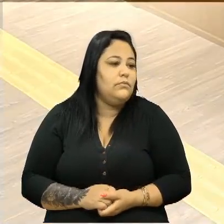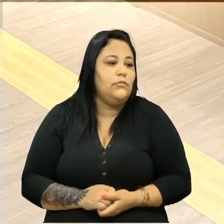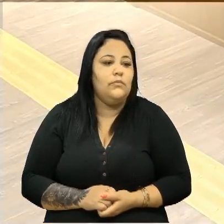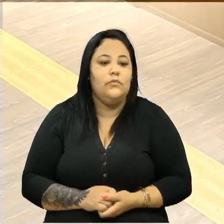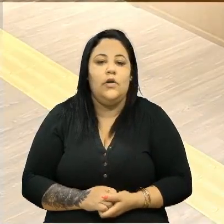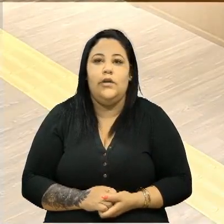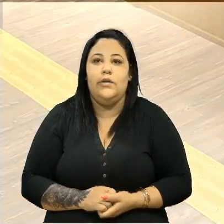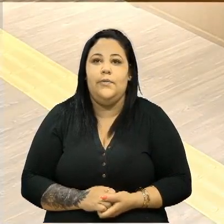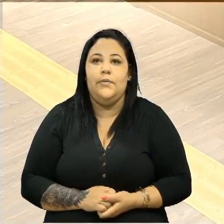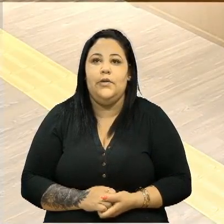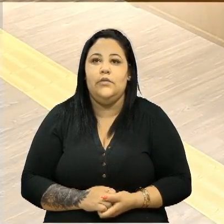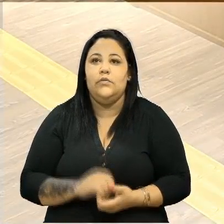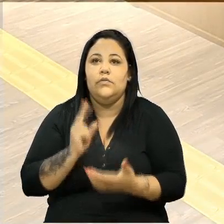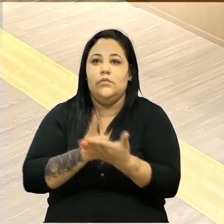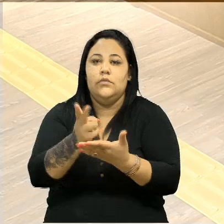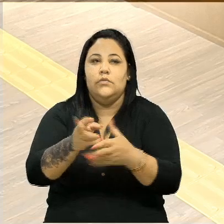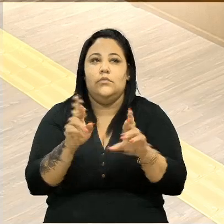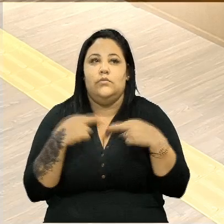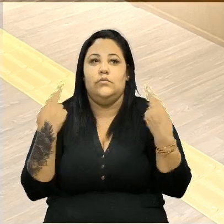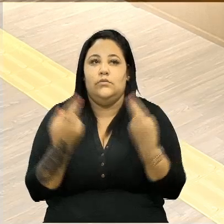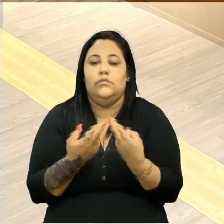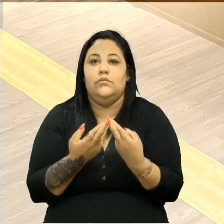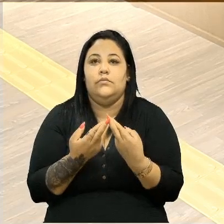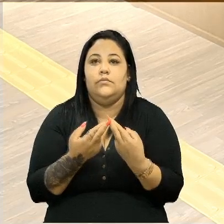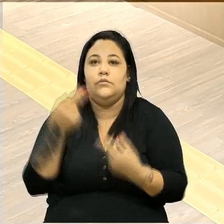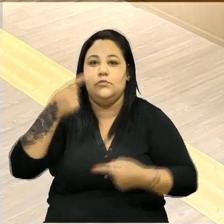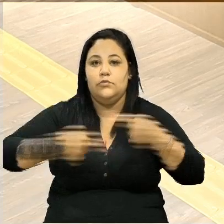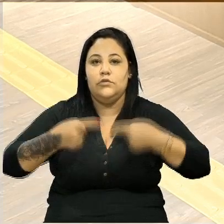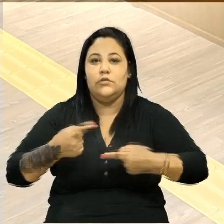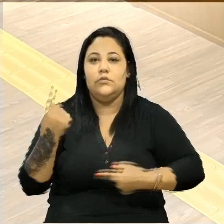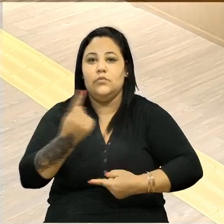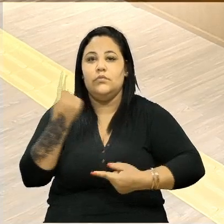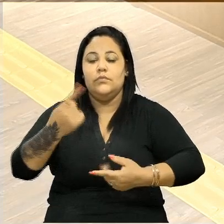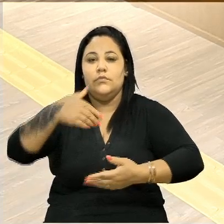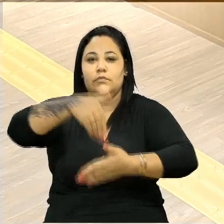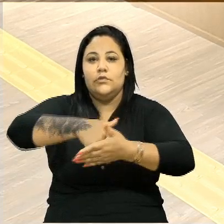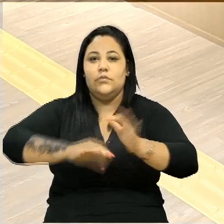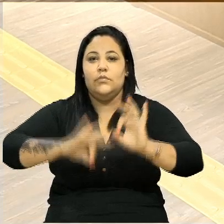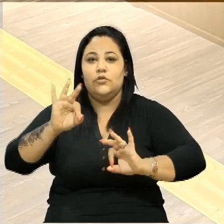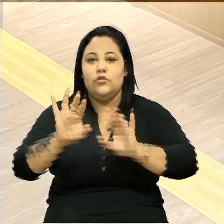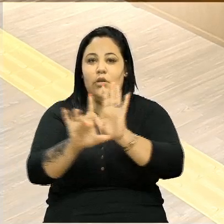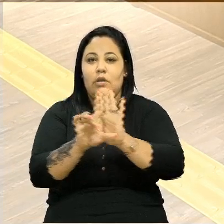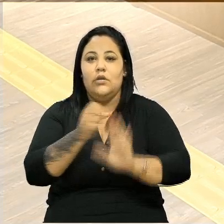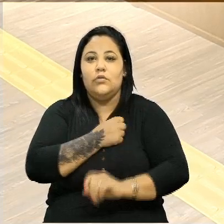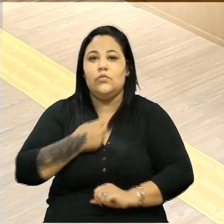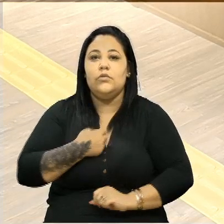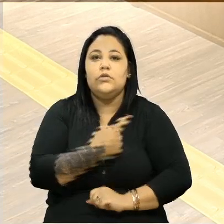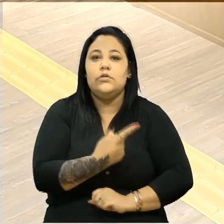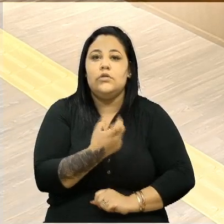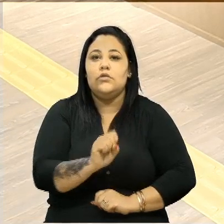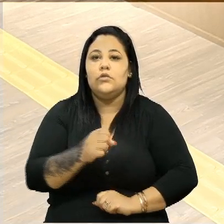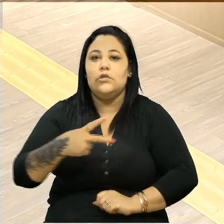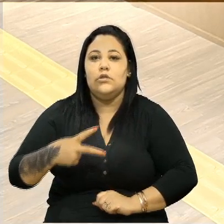Seguimos a sessão, passemos à ordem do dia. Em discussão única e votação, o projeto de lei número